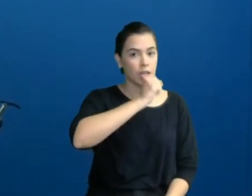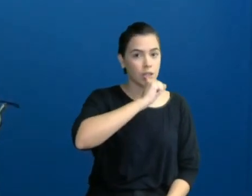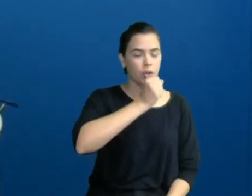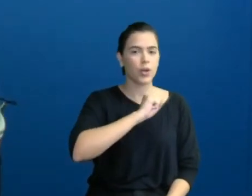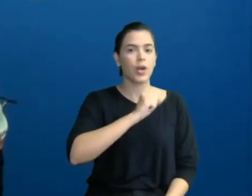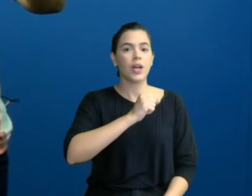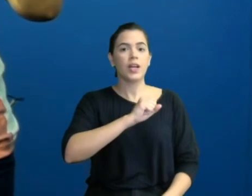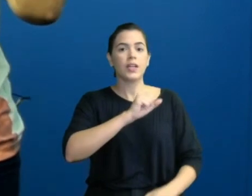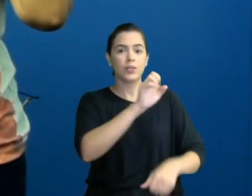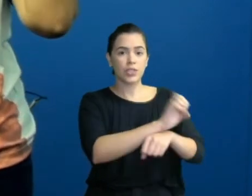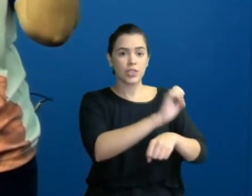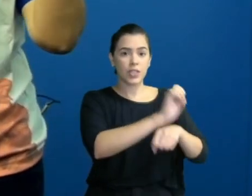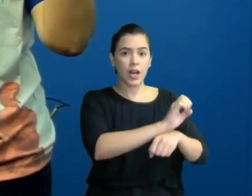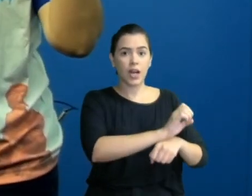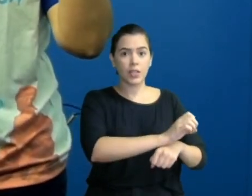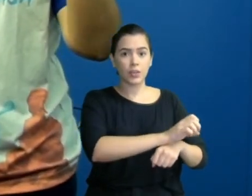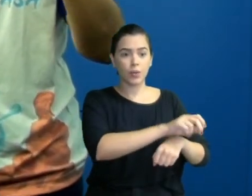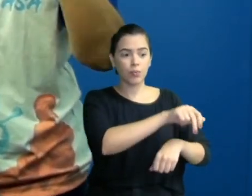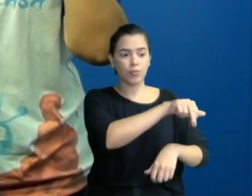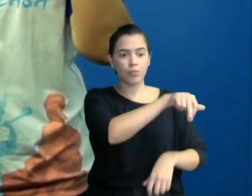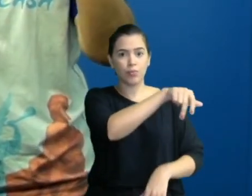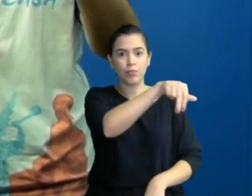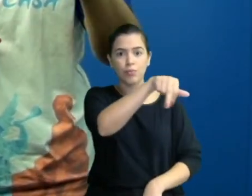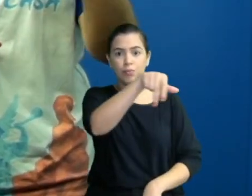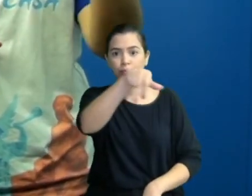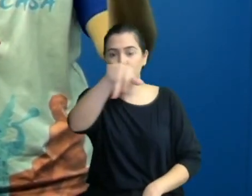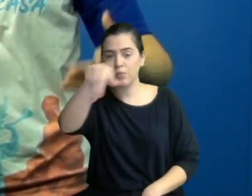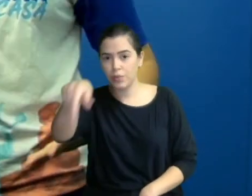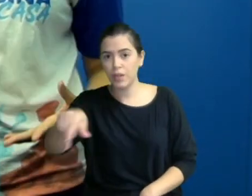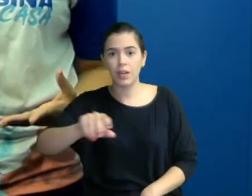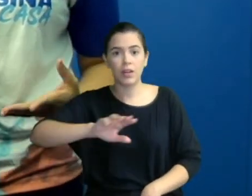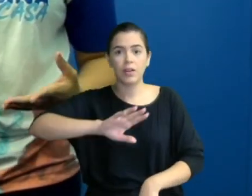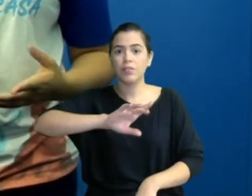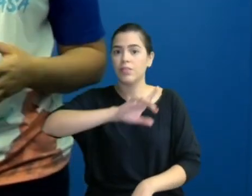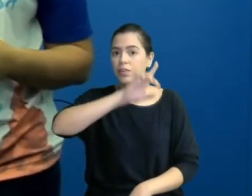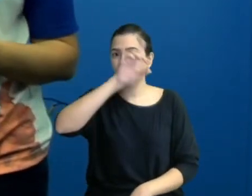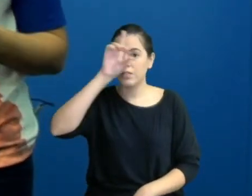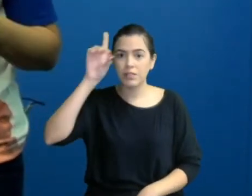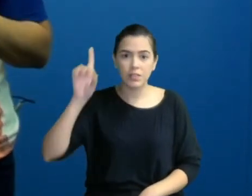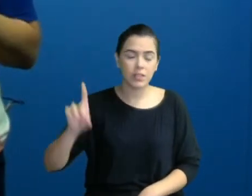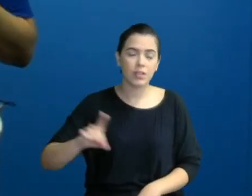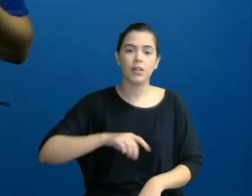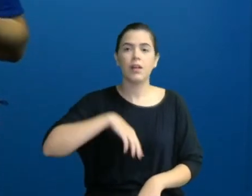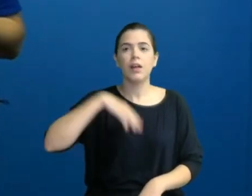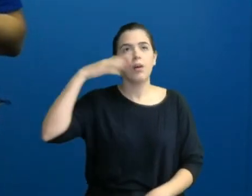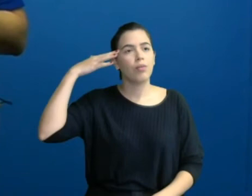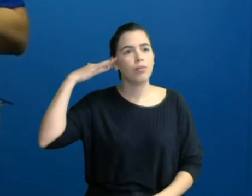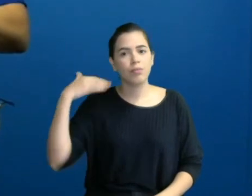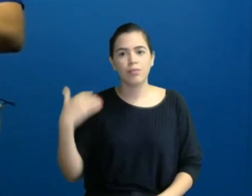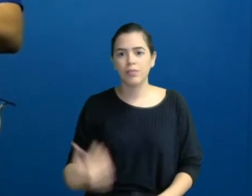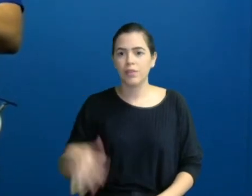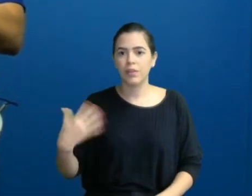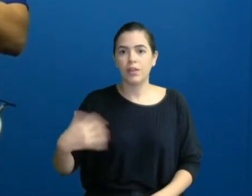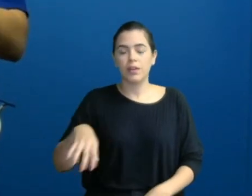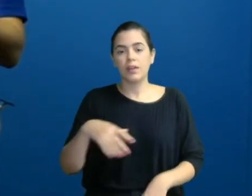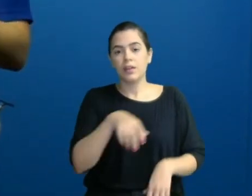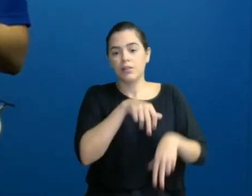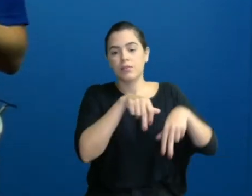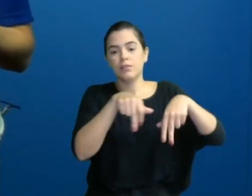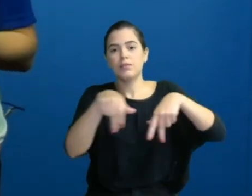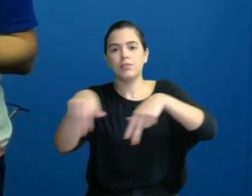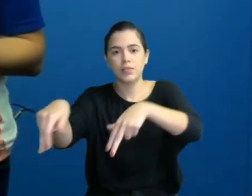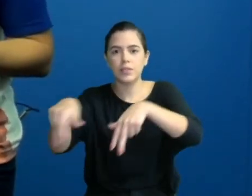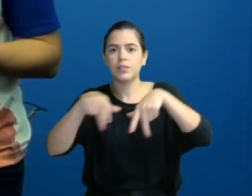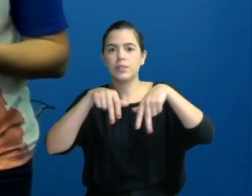de um estado para o outro a pé. E foram dias de caminhada até chegar lá. Então, hoje em dia, com os meios de transportes, as coisas são bem